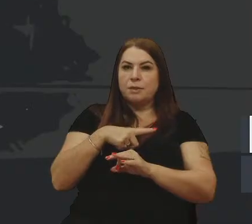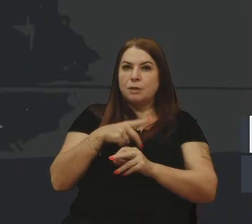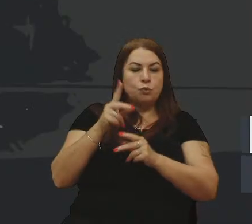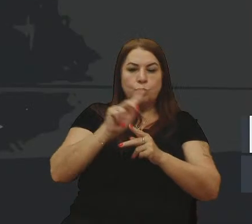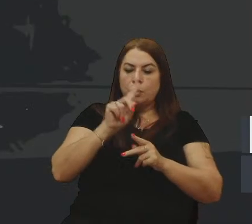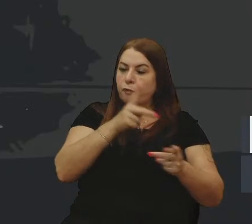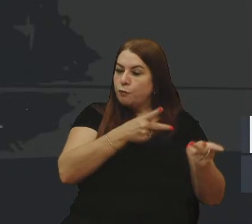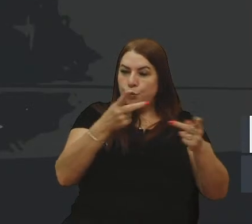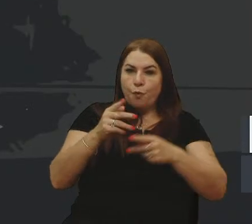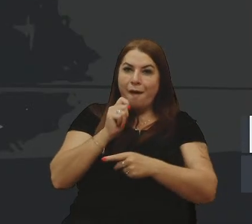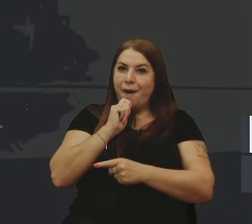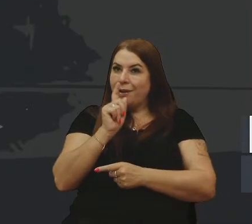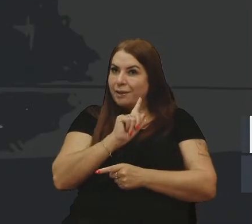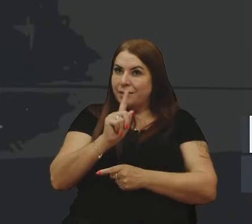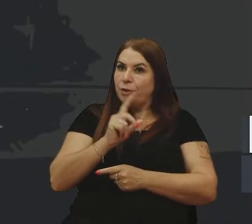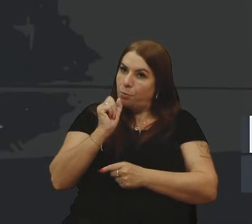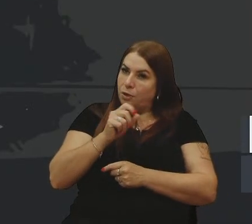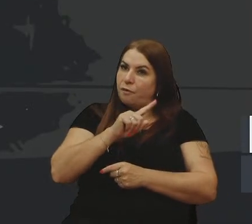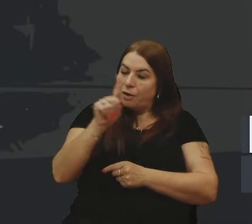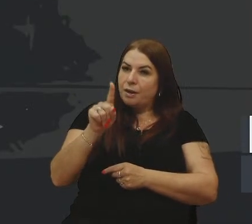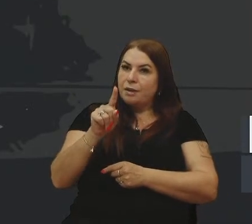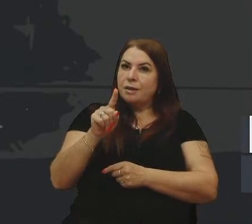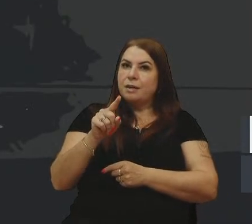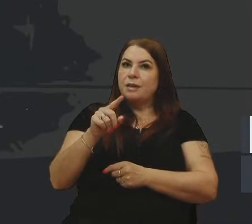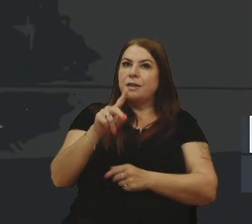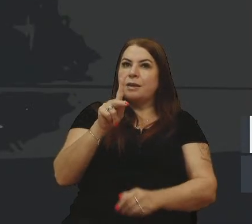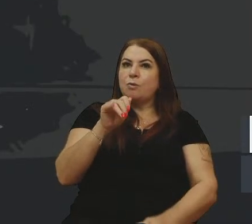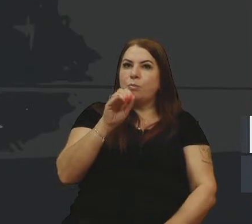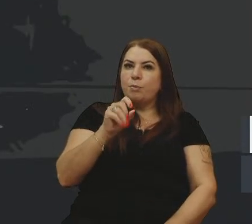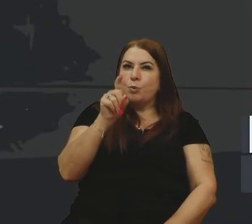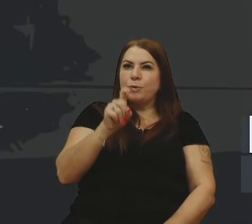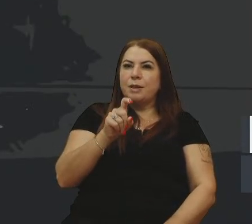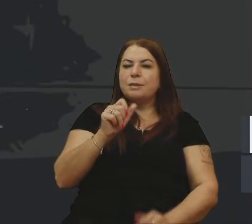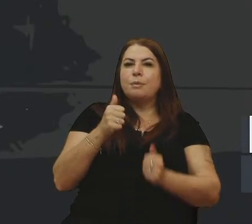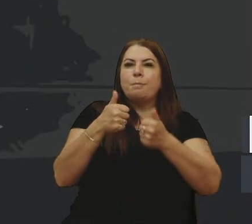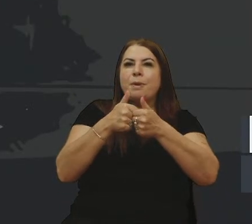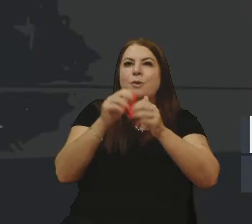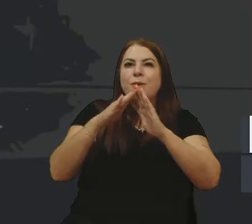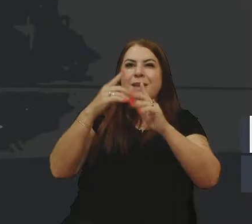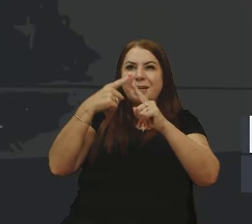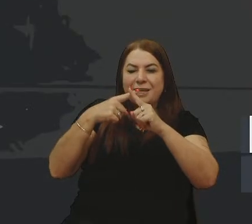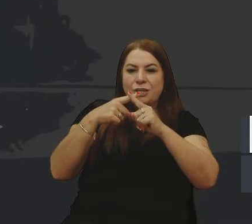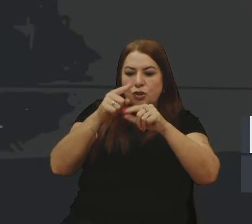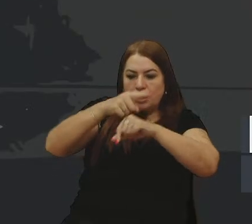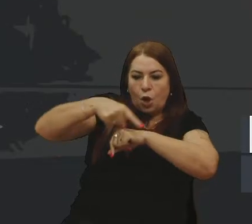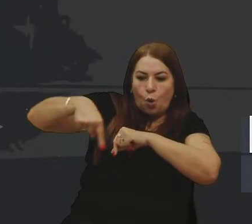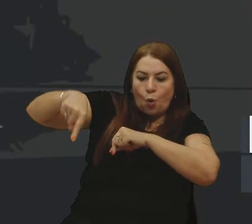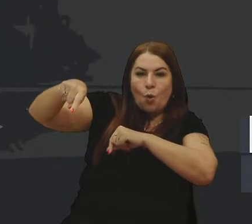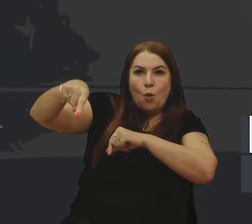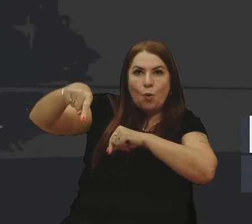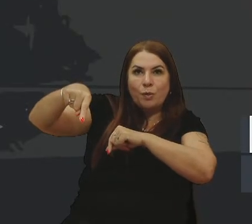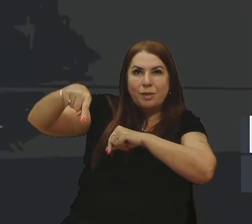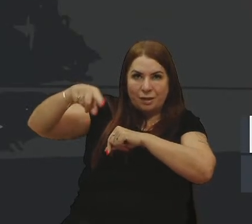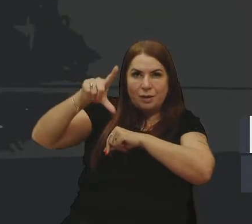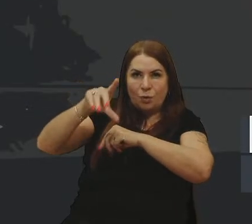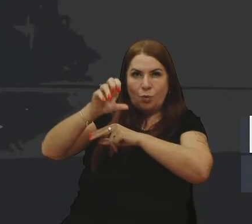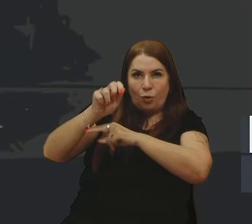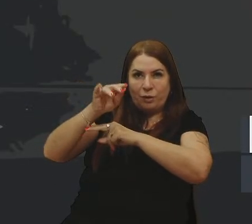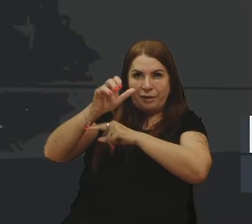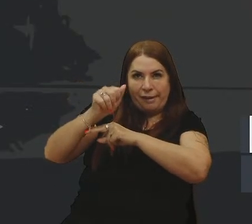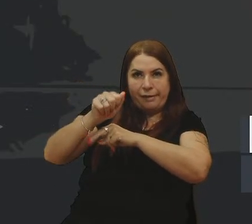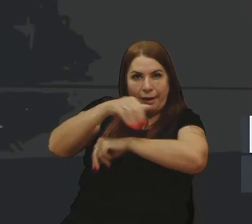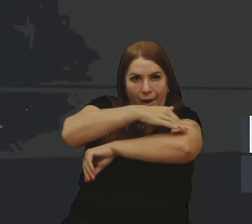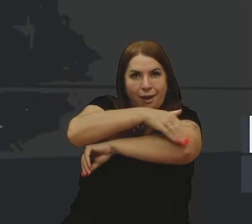visitou ainda, e quando puder, vai, porque ali no Pio 10º, bem pertinho da igreja, sabe? Tem a rótula da igreja, tinha uma lotérica aqui na esquina,